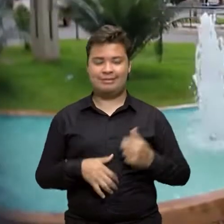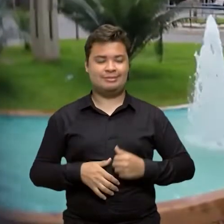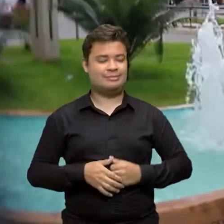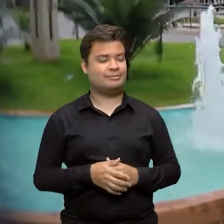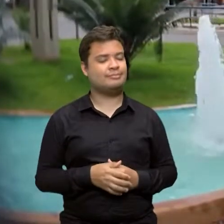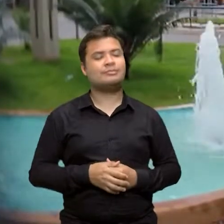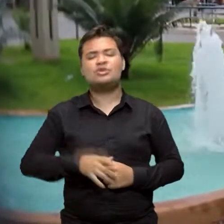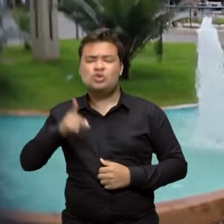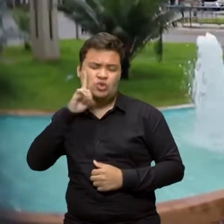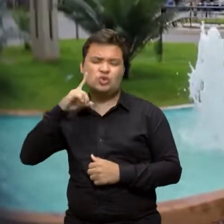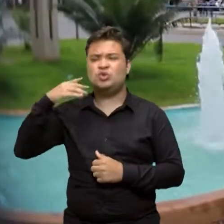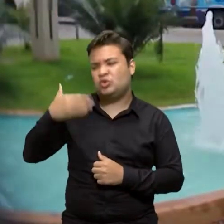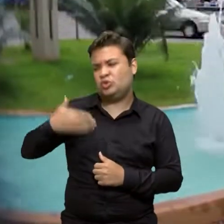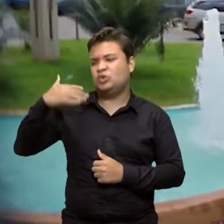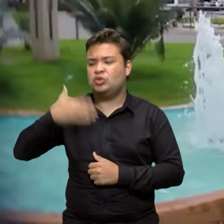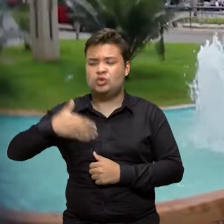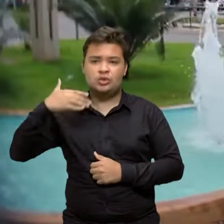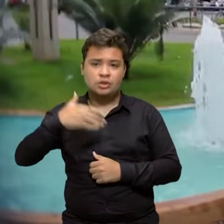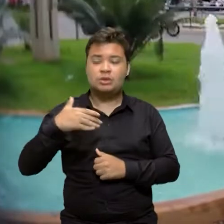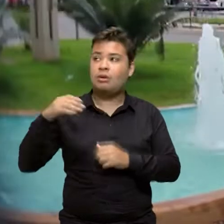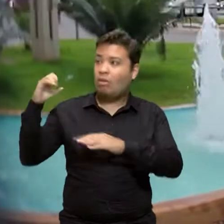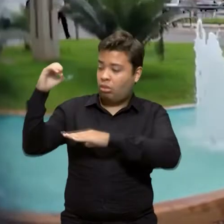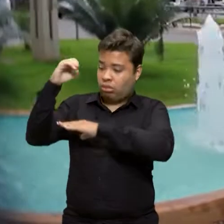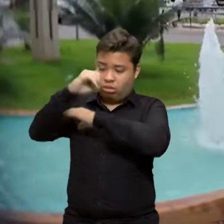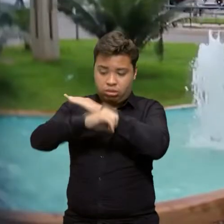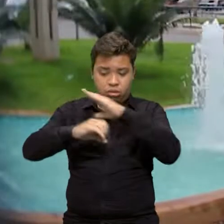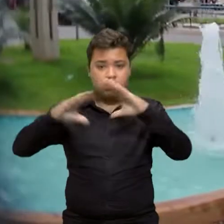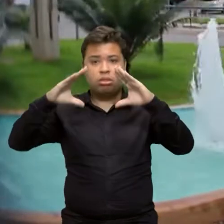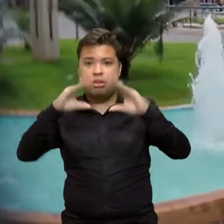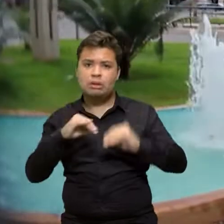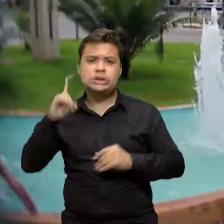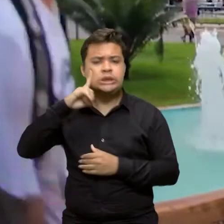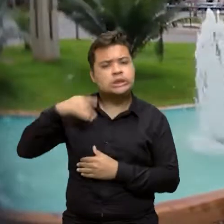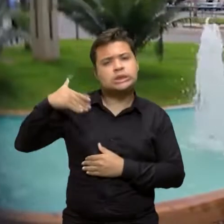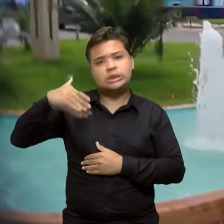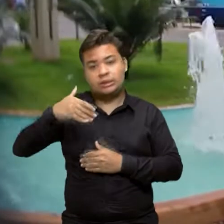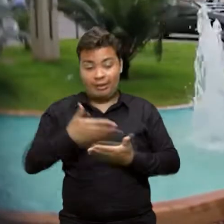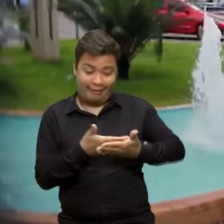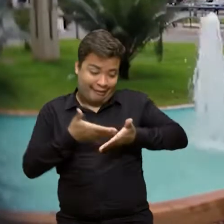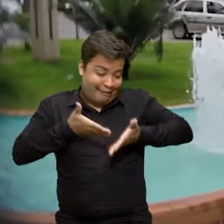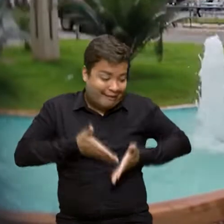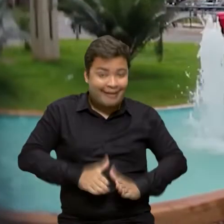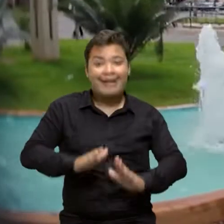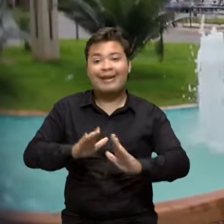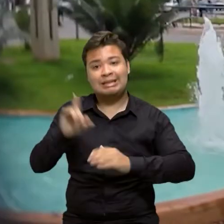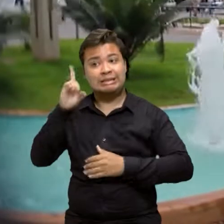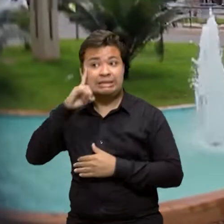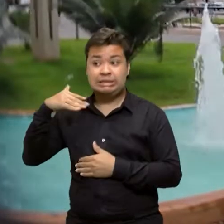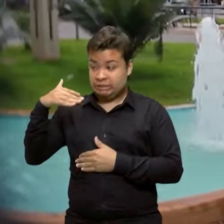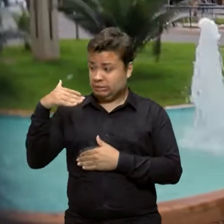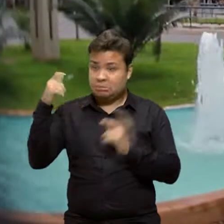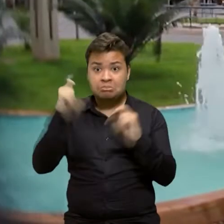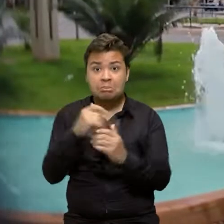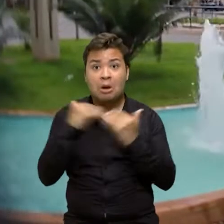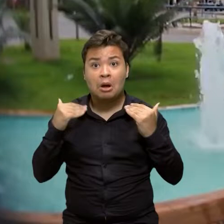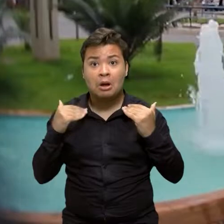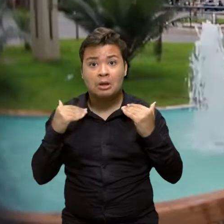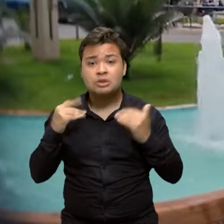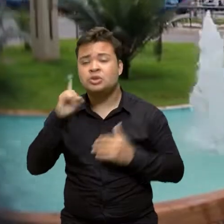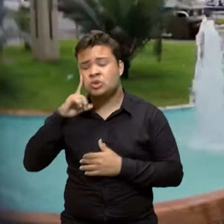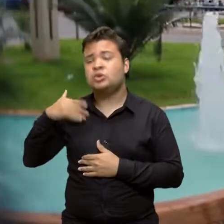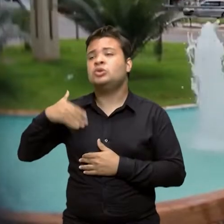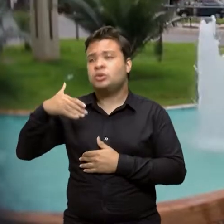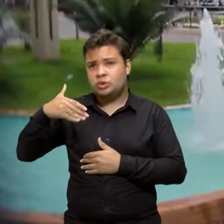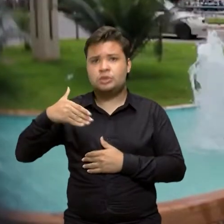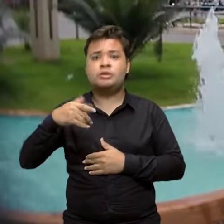Todo dia vai anoitecer, todo dia nasce um bebê, todo dia eu posso morrer, todo dia você foge